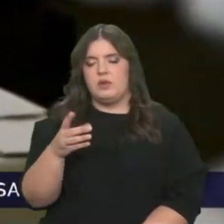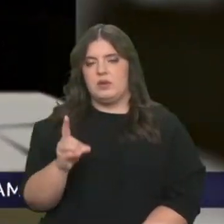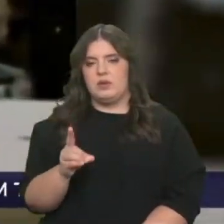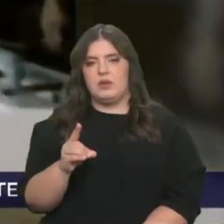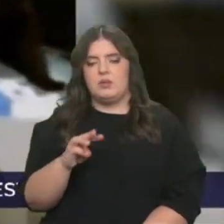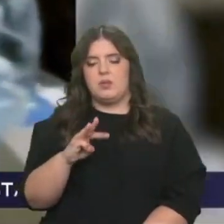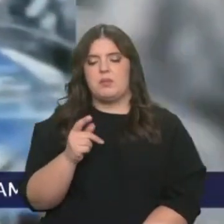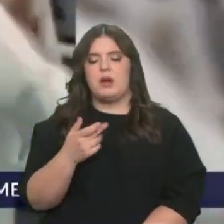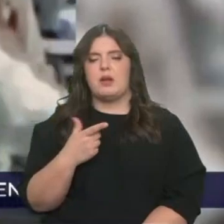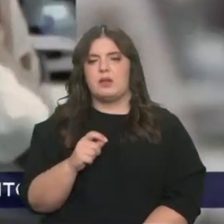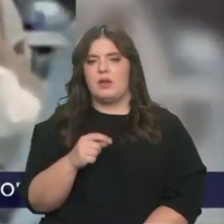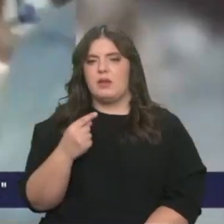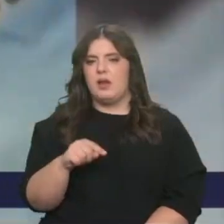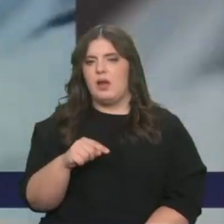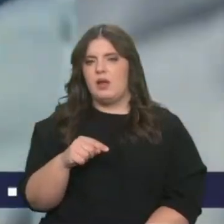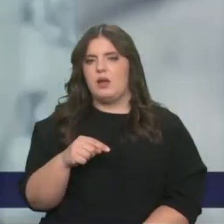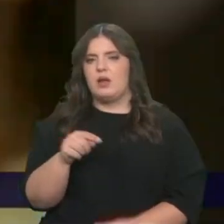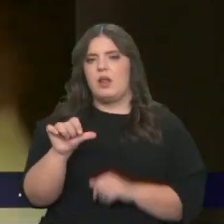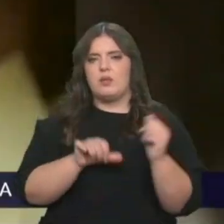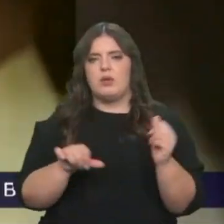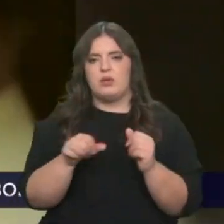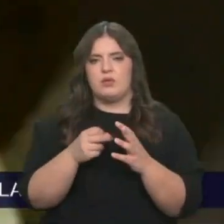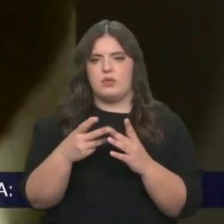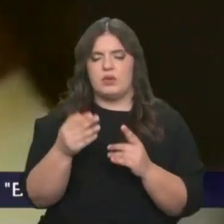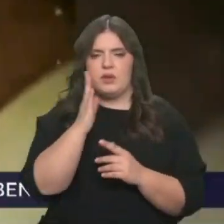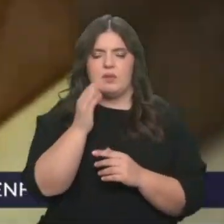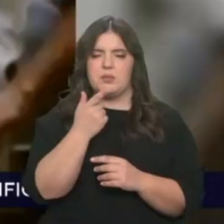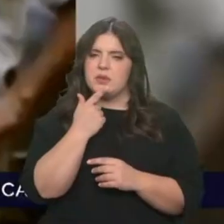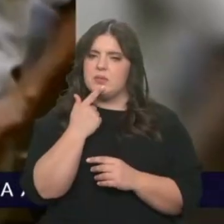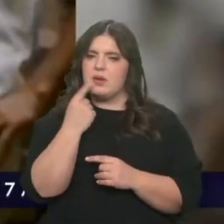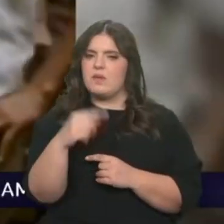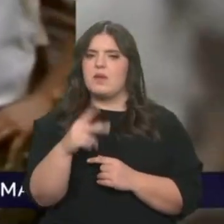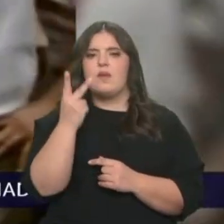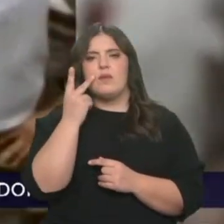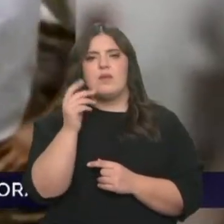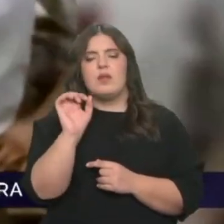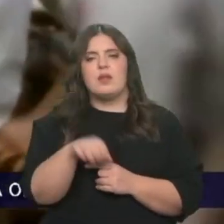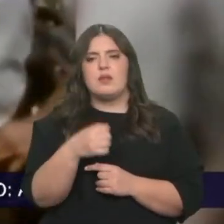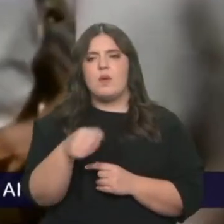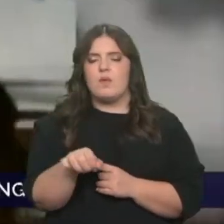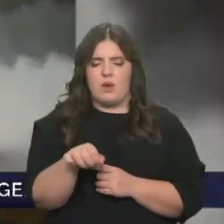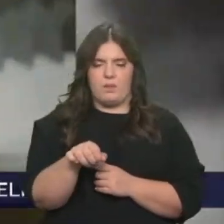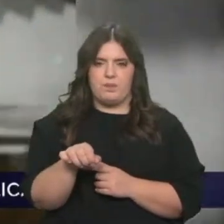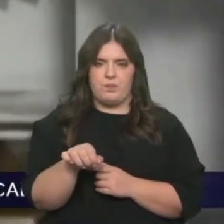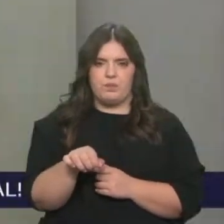Marte, tinha ali uma série de laboratórios que tentava perceber se havia ou não vida microbiana em Marte.